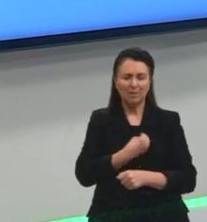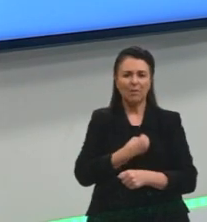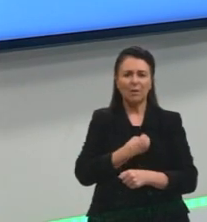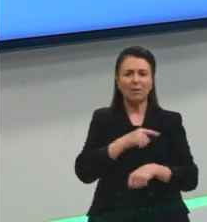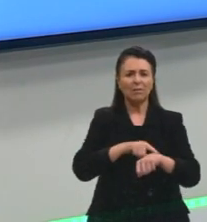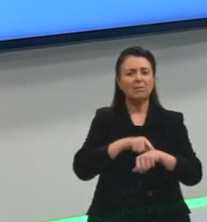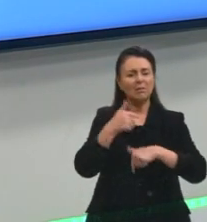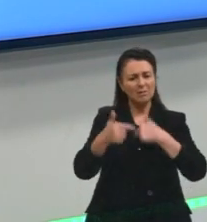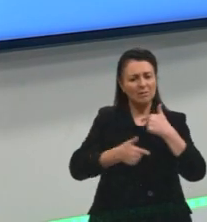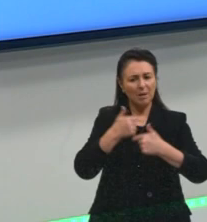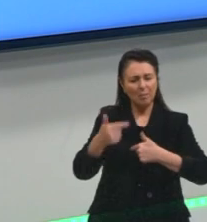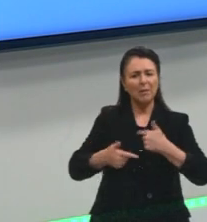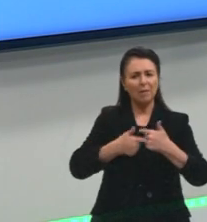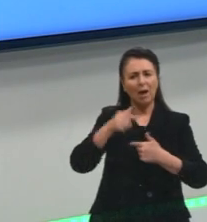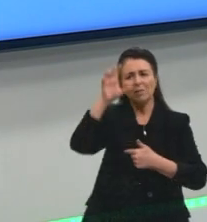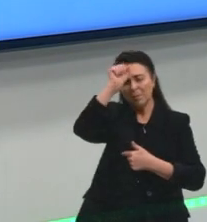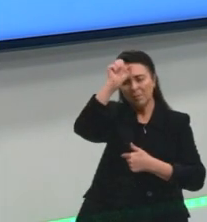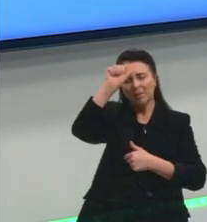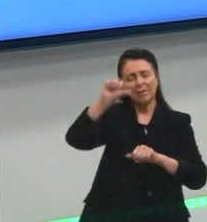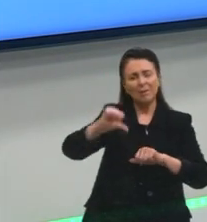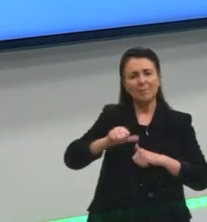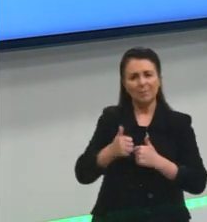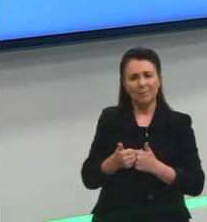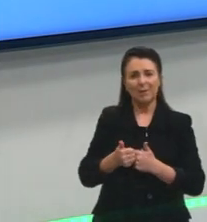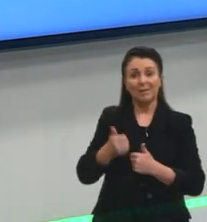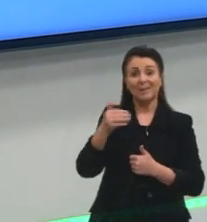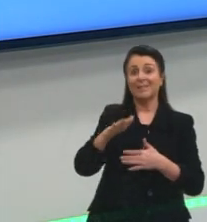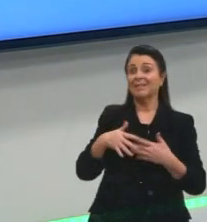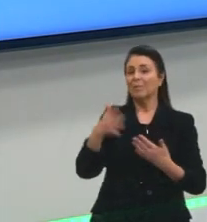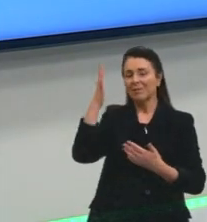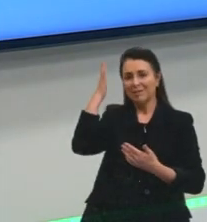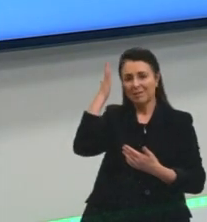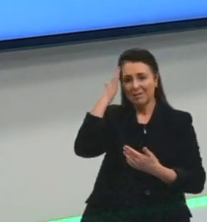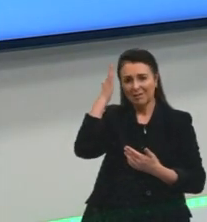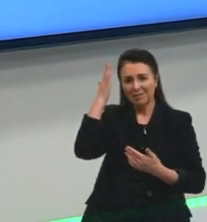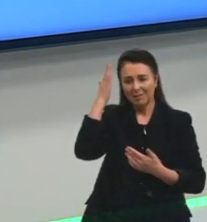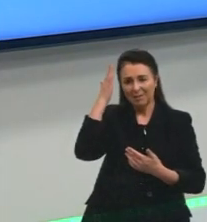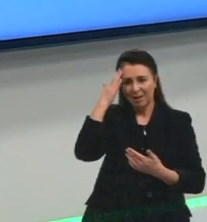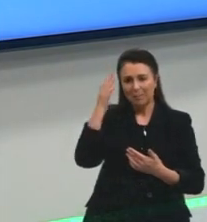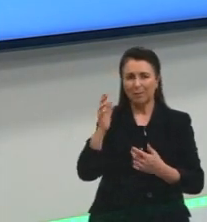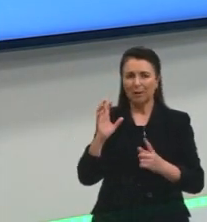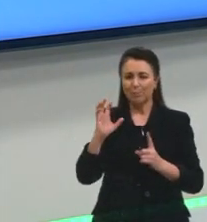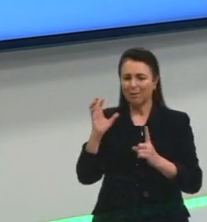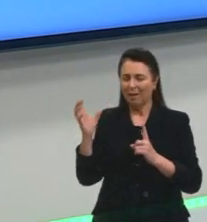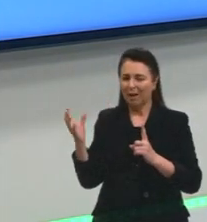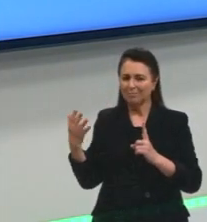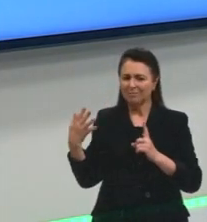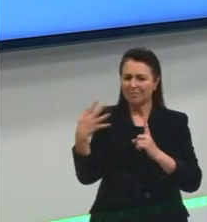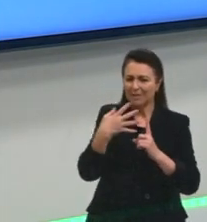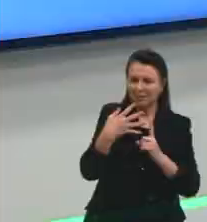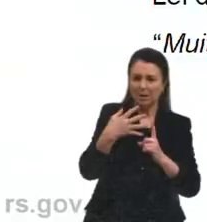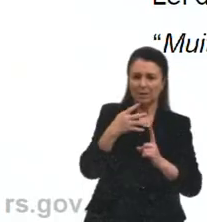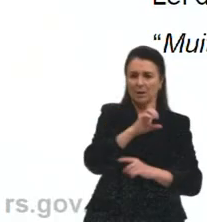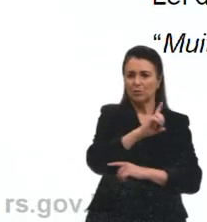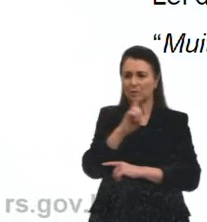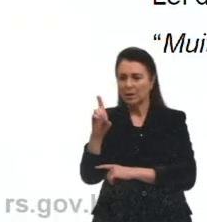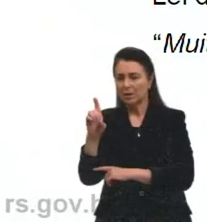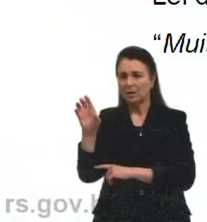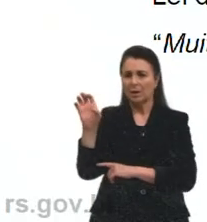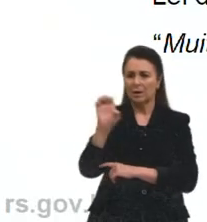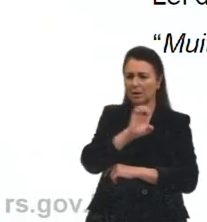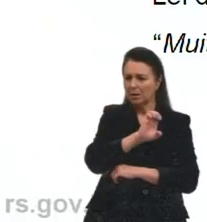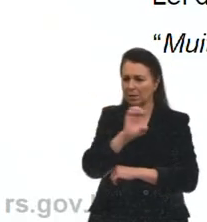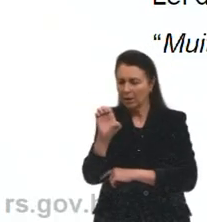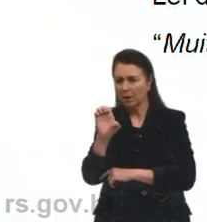trabalhar com os elementos tá então sabendo dessa questão aí de o lado de ir para direita da esquerda